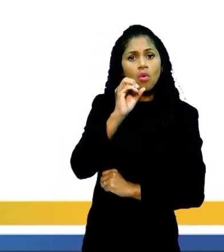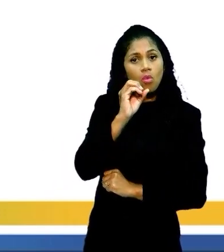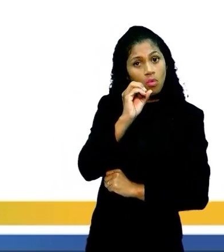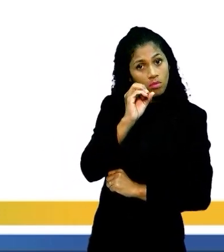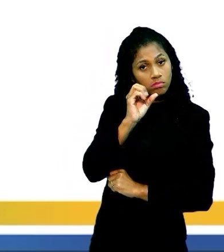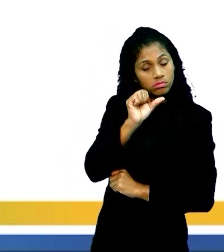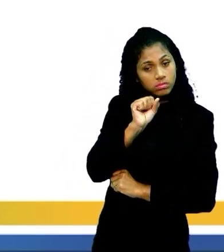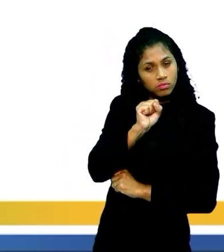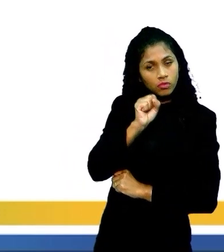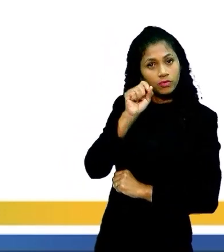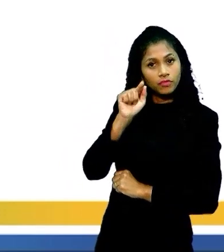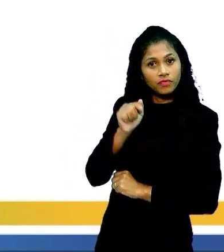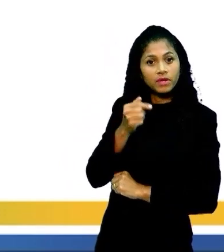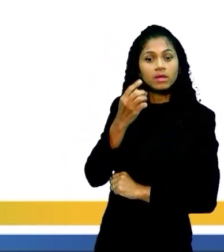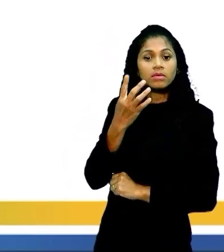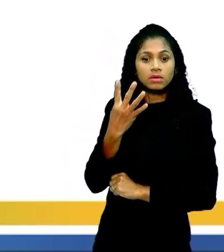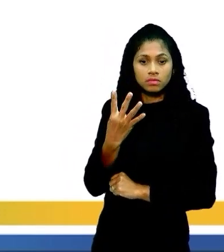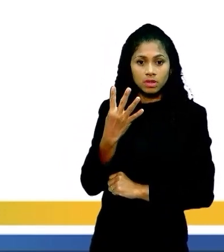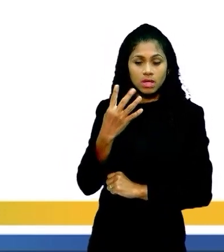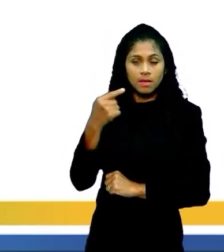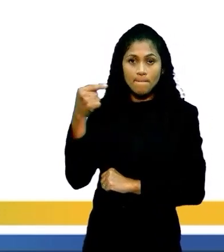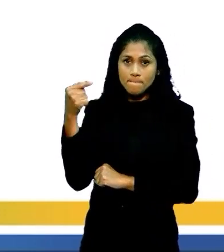8,4 menos